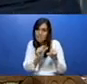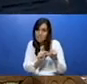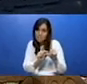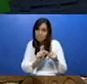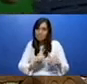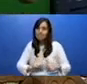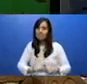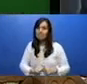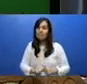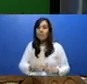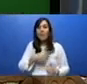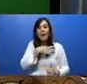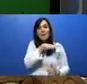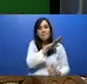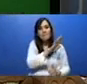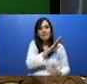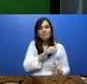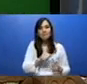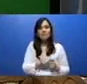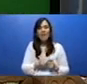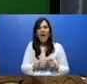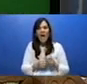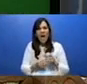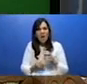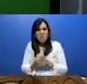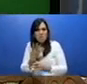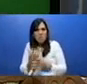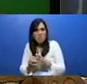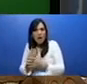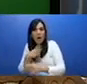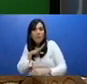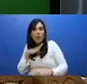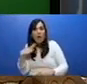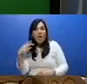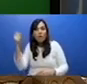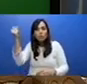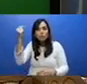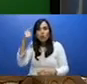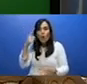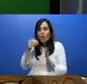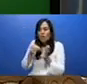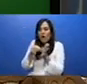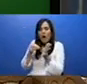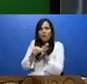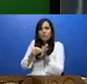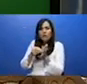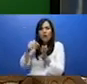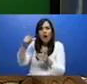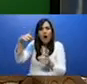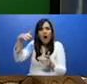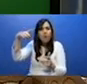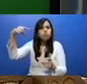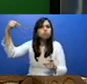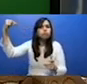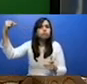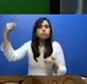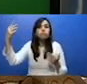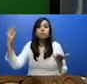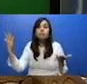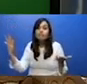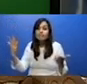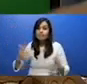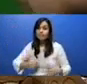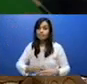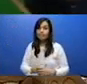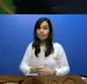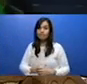B. Plantas que morreram por causa de luz solar, seguidas pelos animais herbívoros e